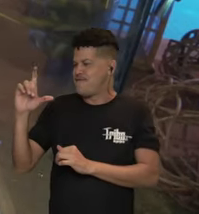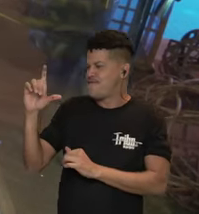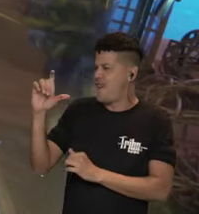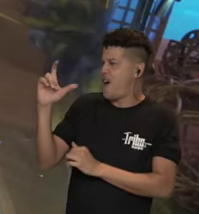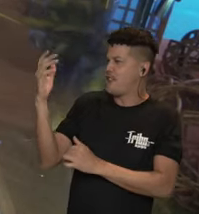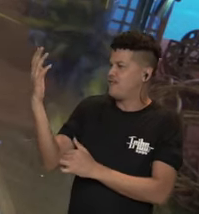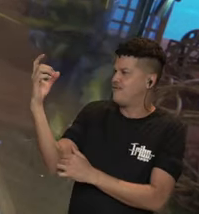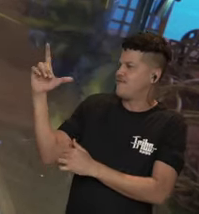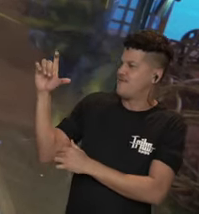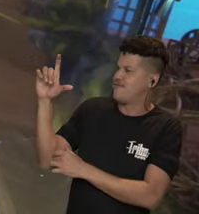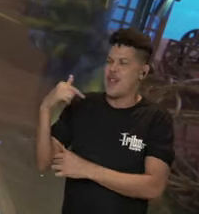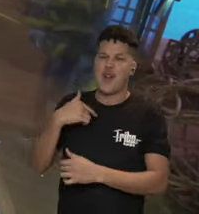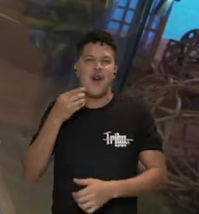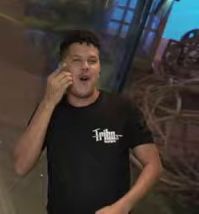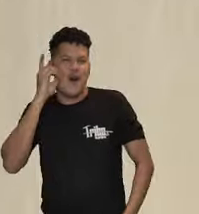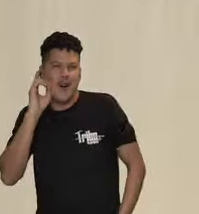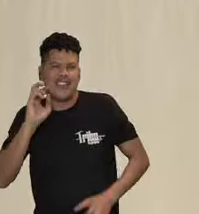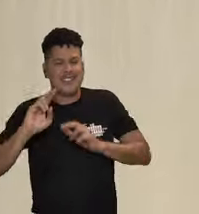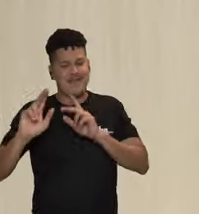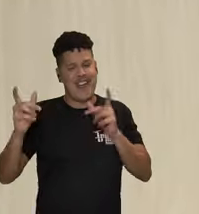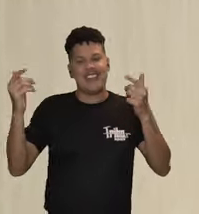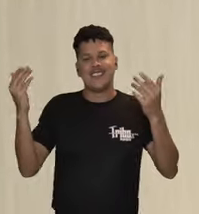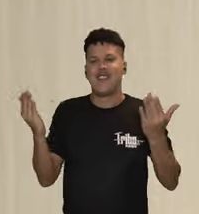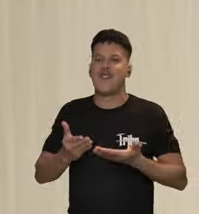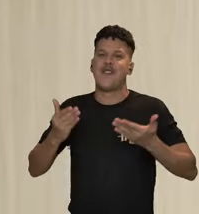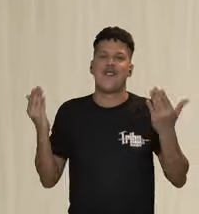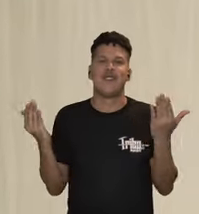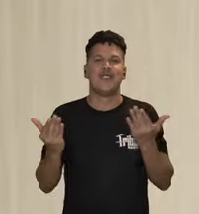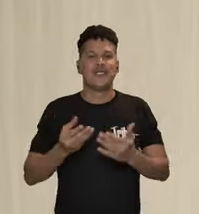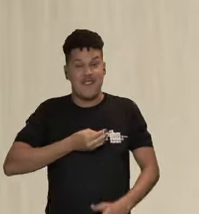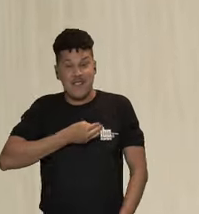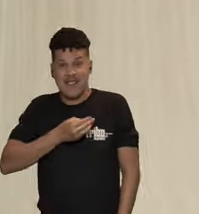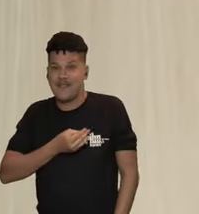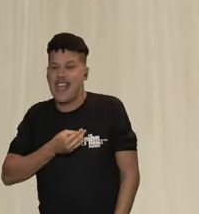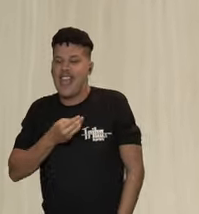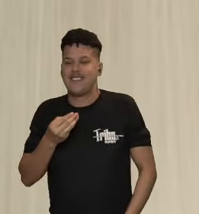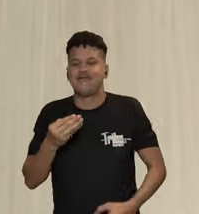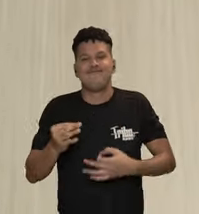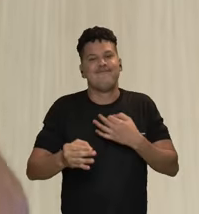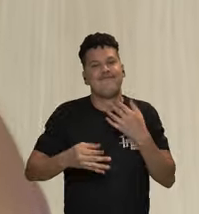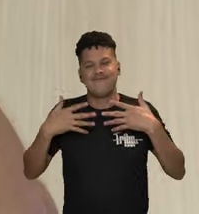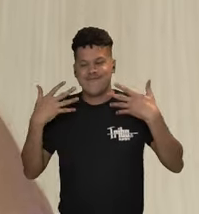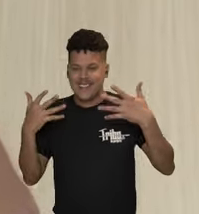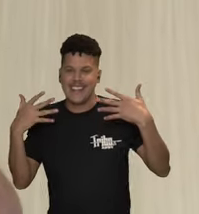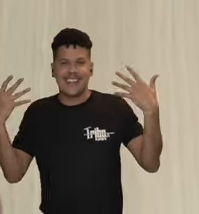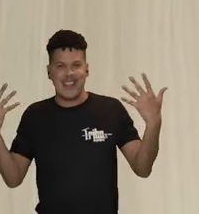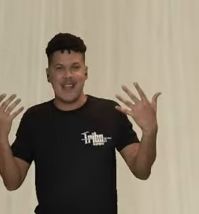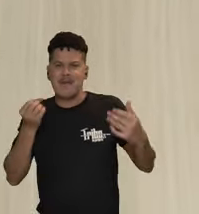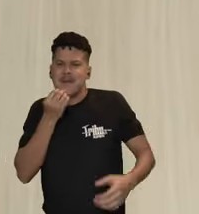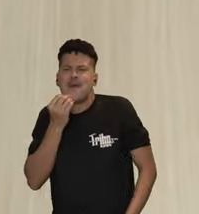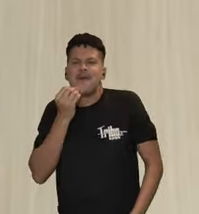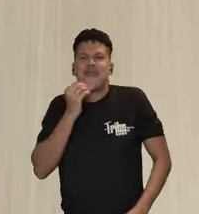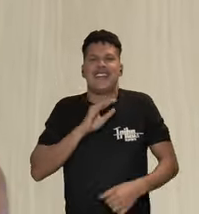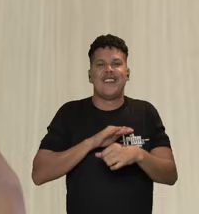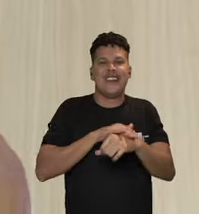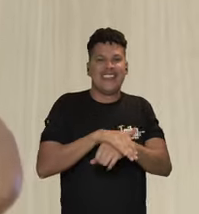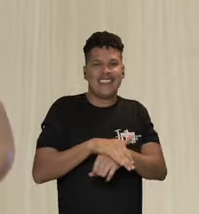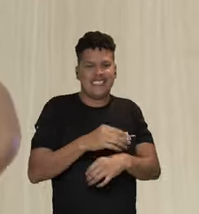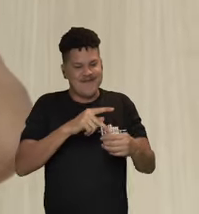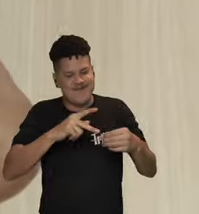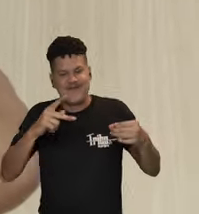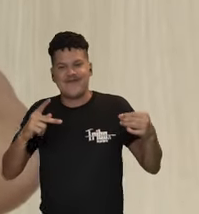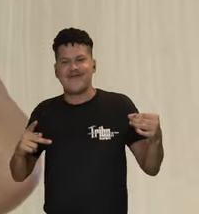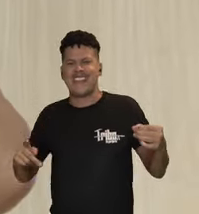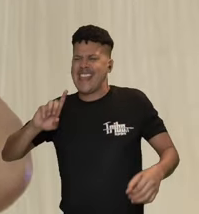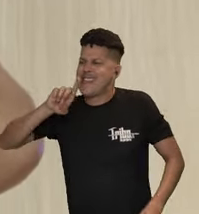se diverte, ontem diferente de hoje. Vivendo com prazer, boa noite quebrada. Daqui a